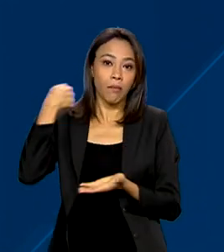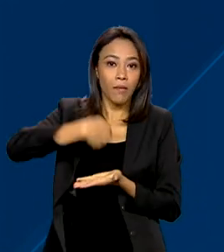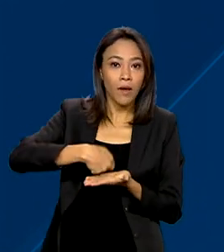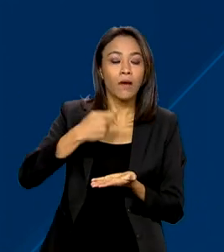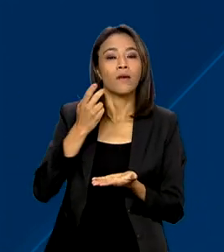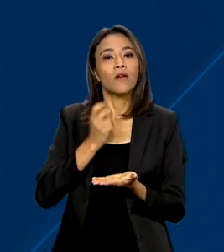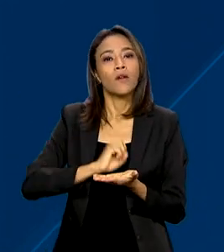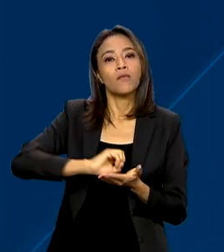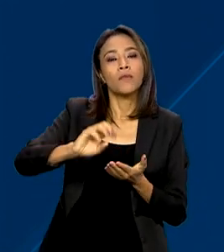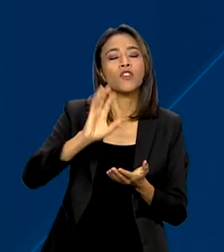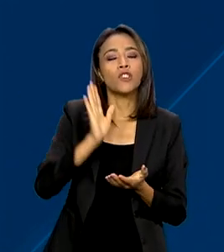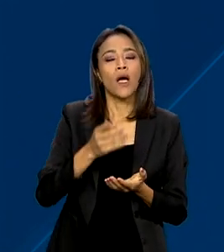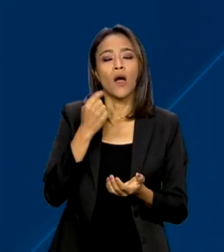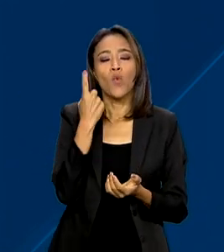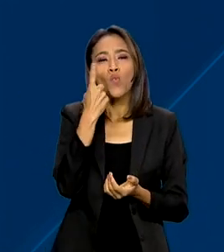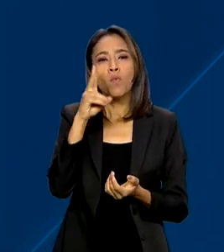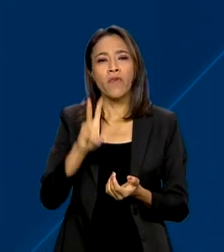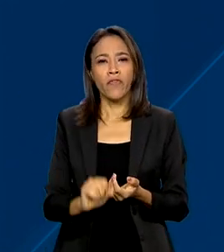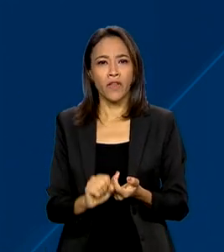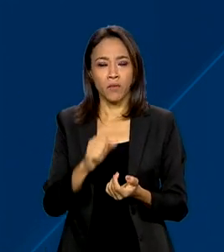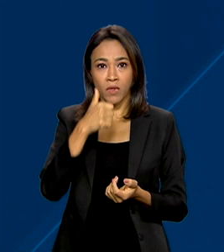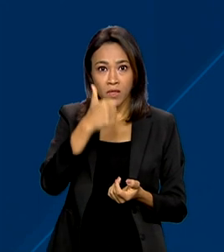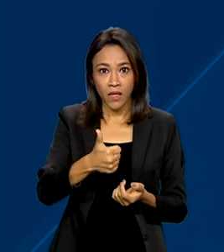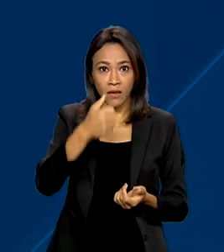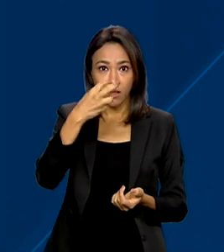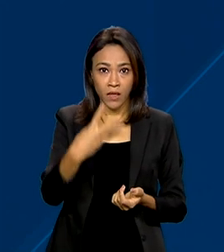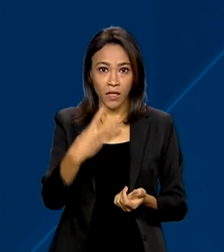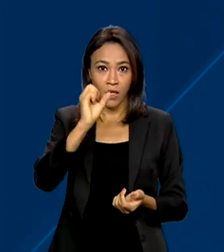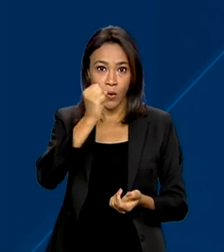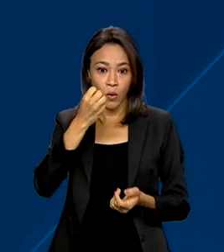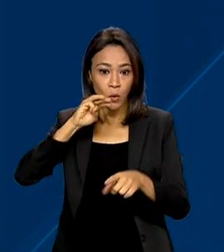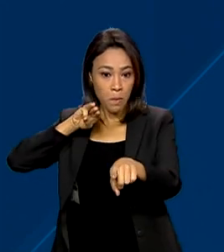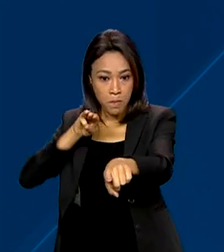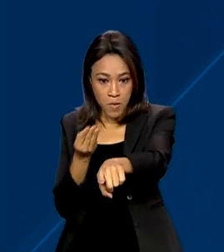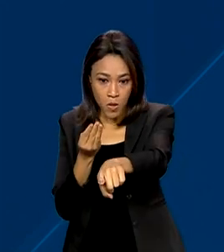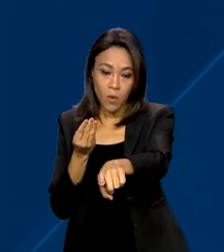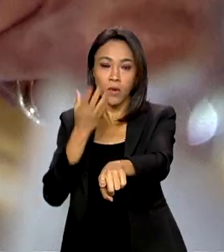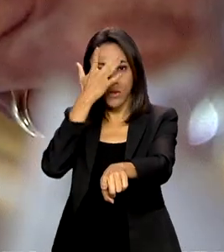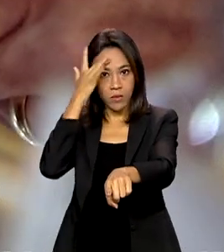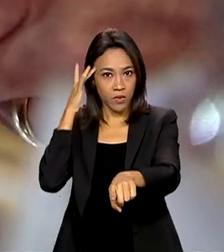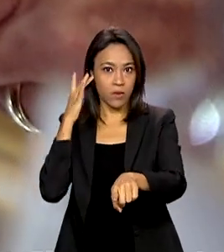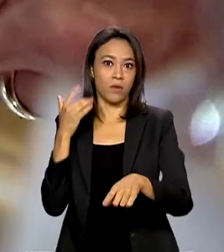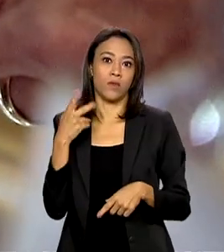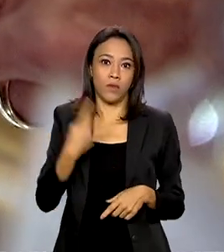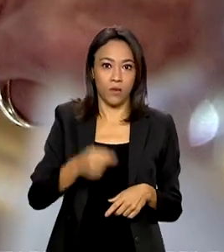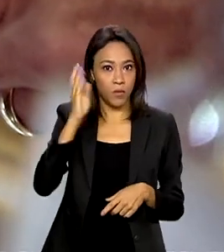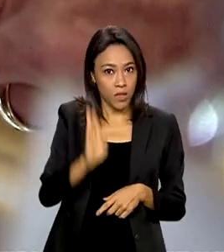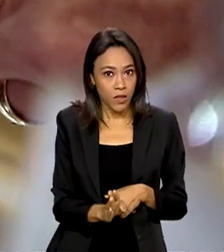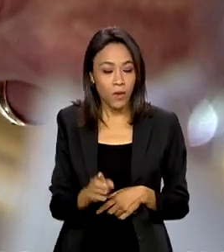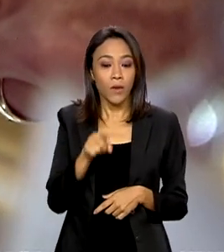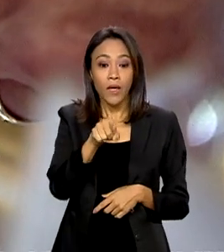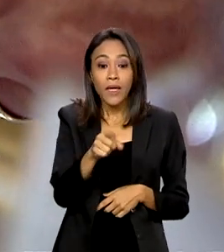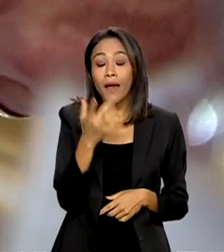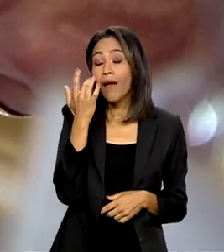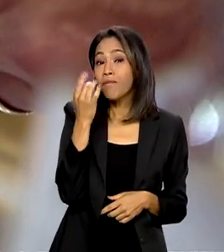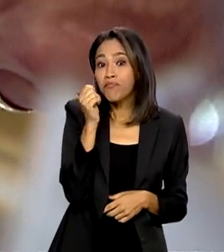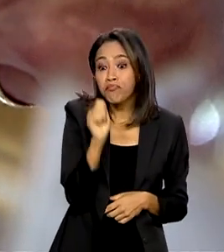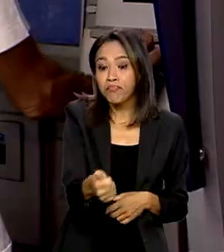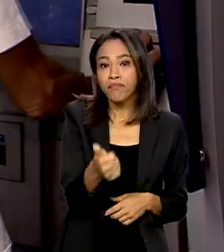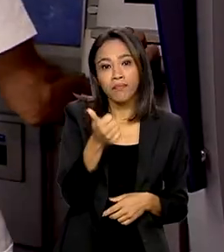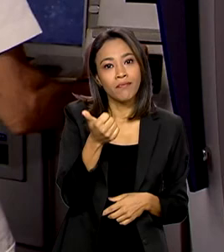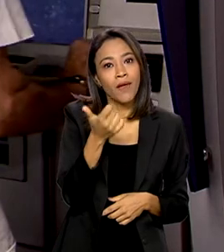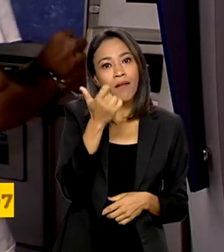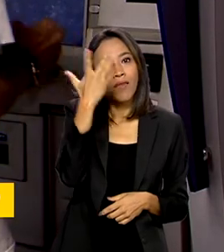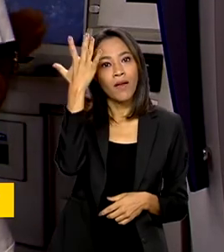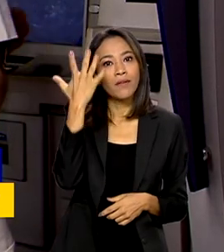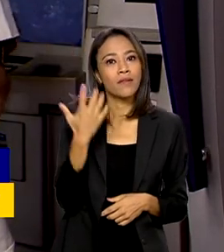foi usado pelo menos uma vez por 138 milhões de brasileiros. E justamente por ser mais rápido e mais